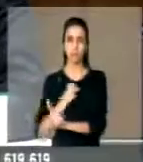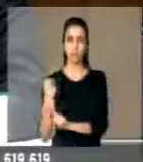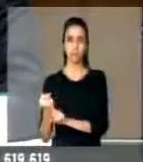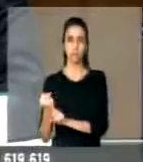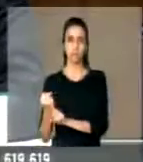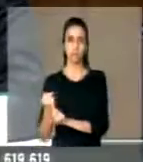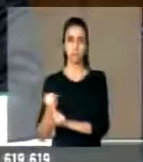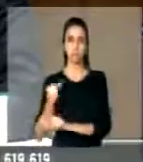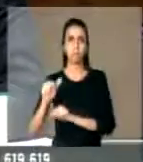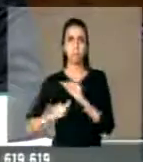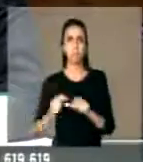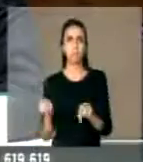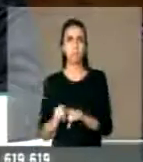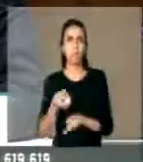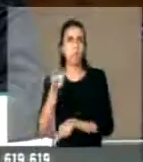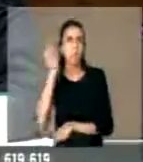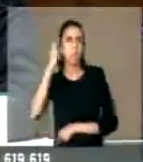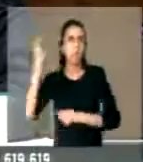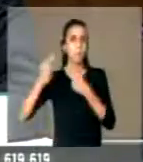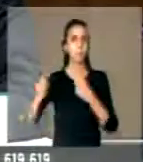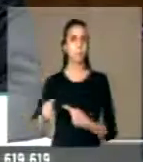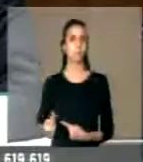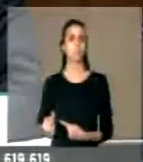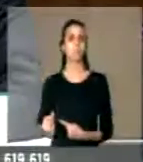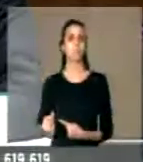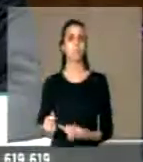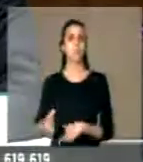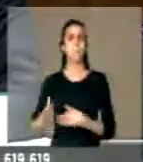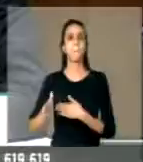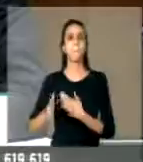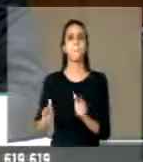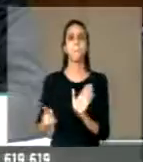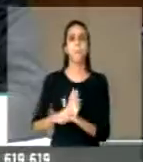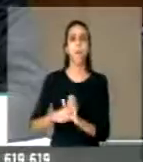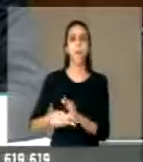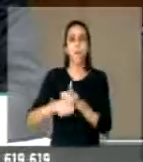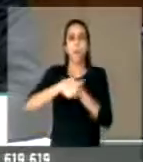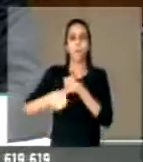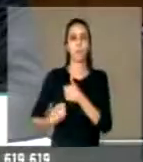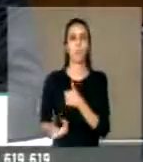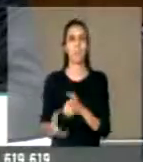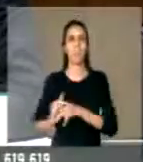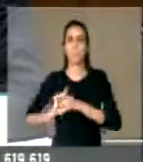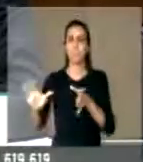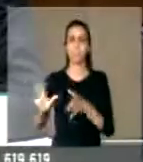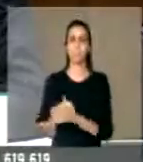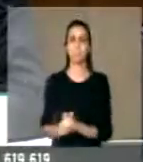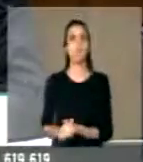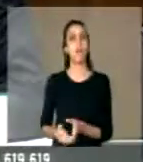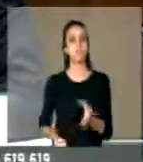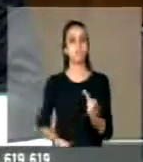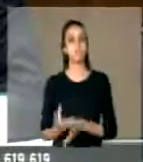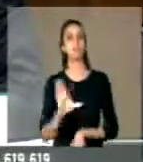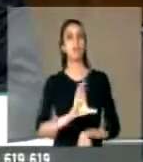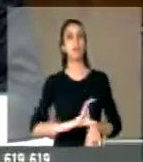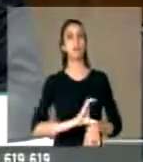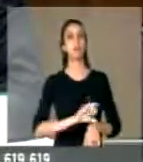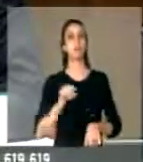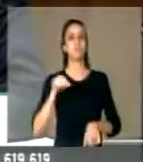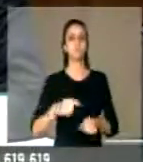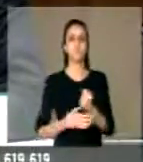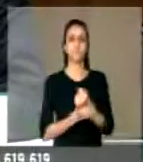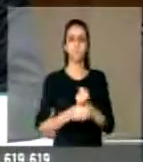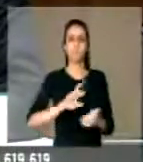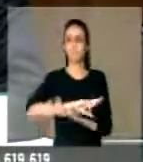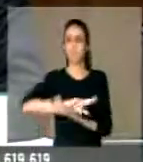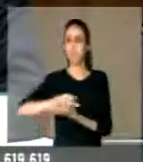cultura política essencialmente republicana e livre. Fez-se uma Constituição, assegurando-se